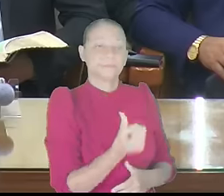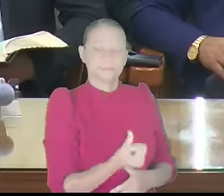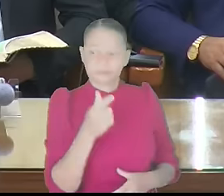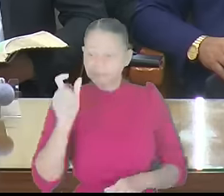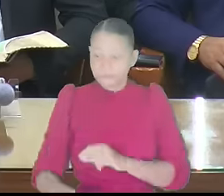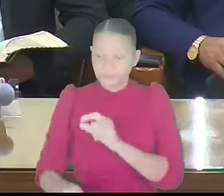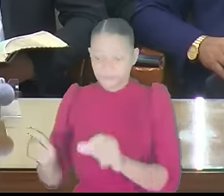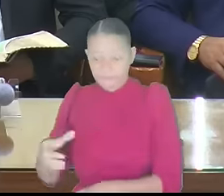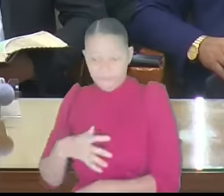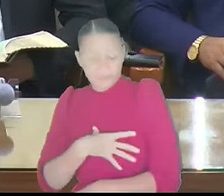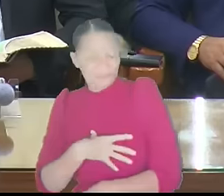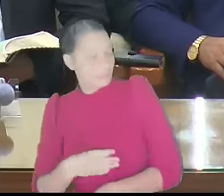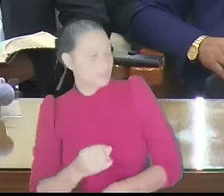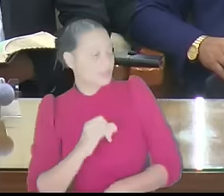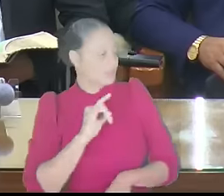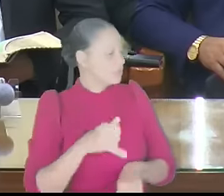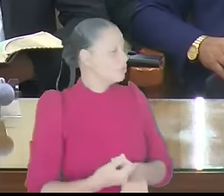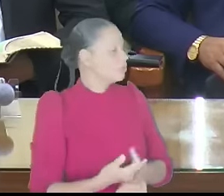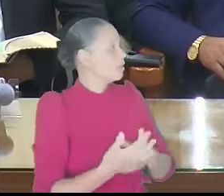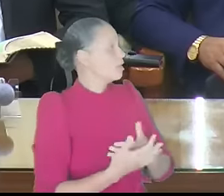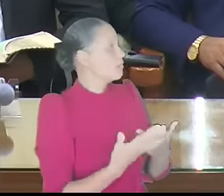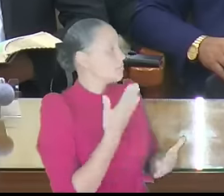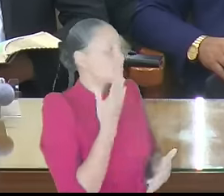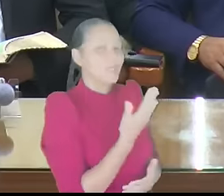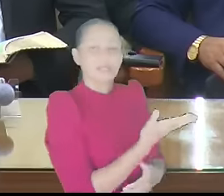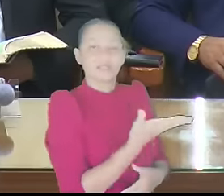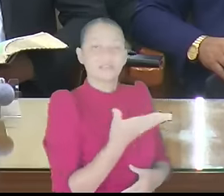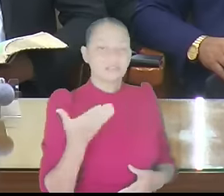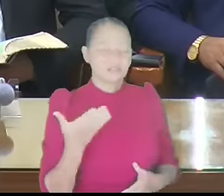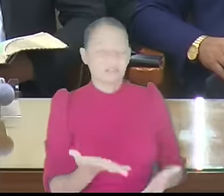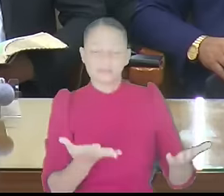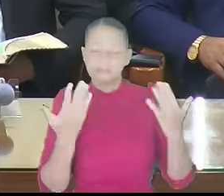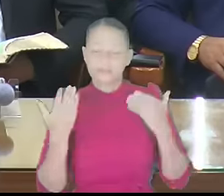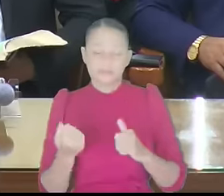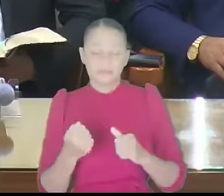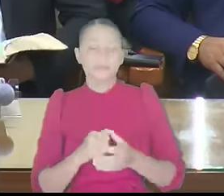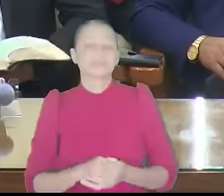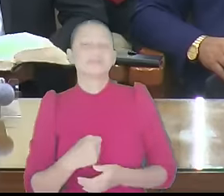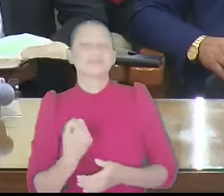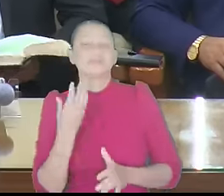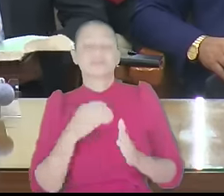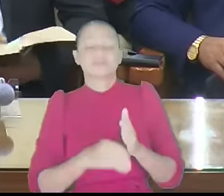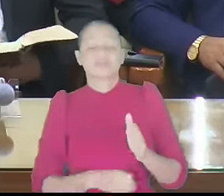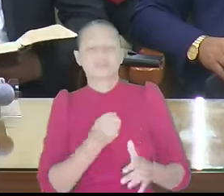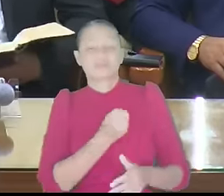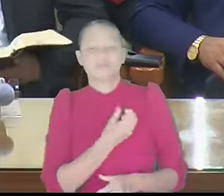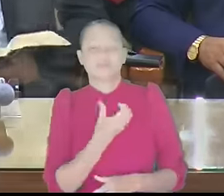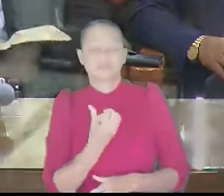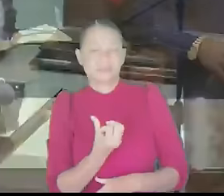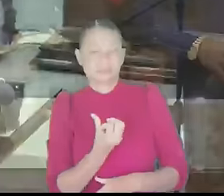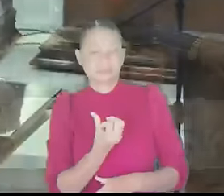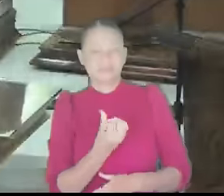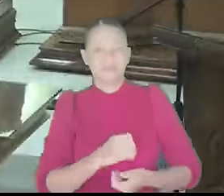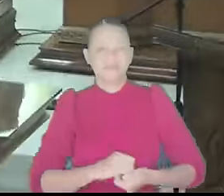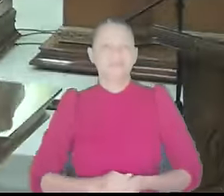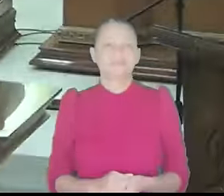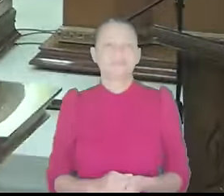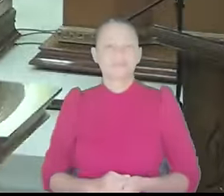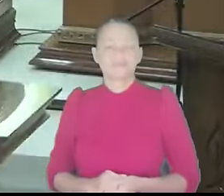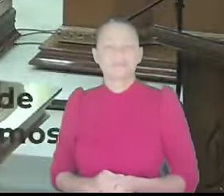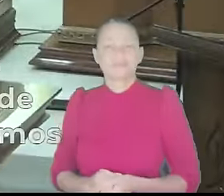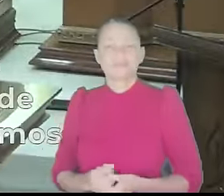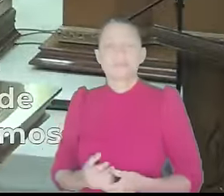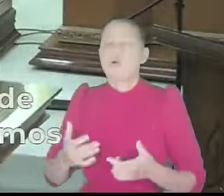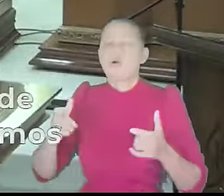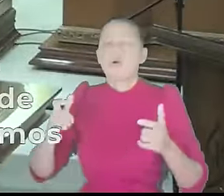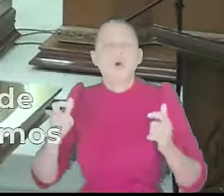de Jerusalém, elas fazem um pedido para ela. Vamos ver capítulo 6, versículo 1. 6 e 1. Para onde foi